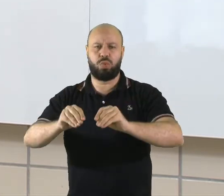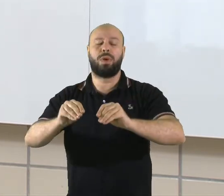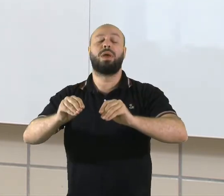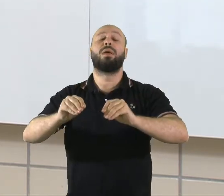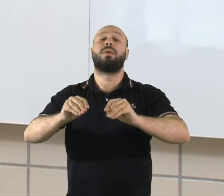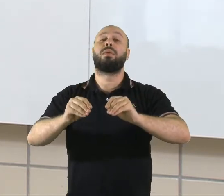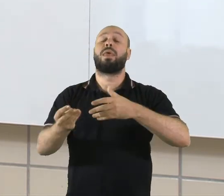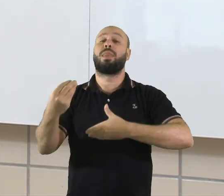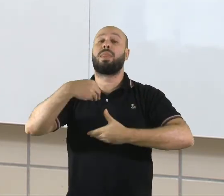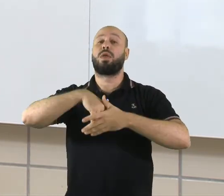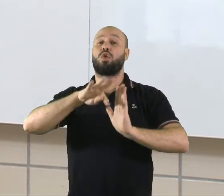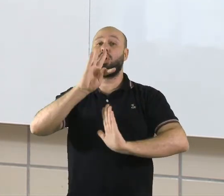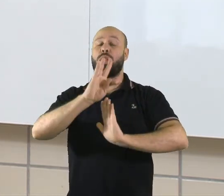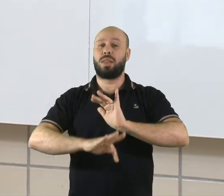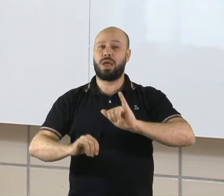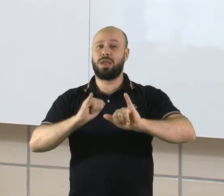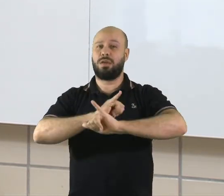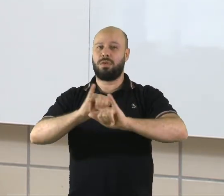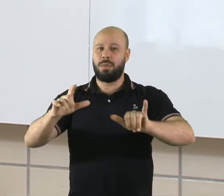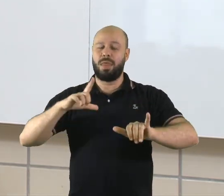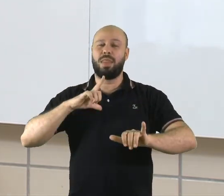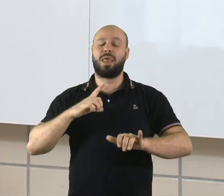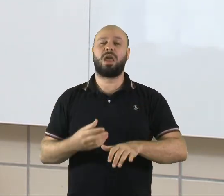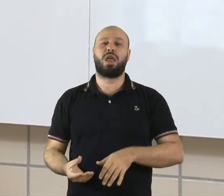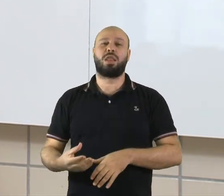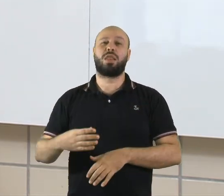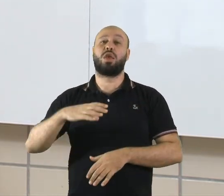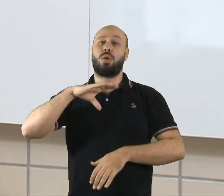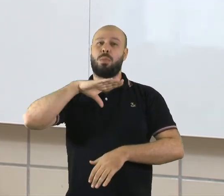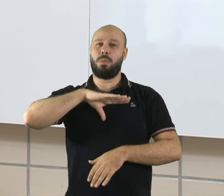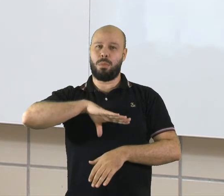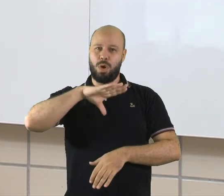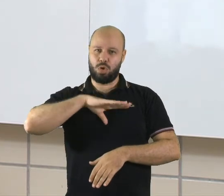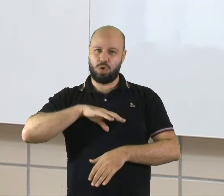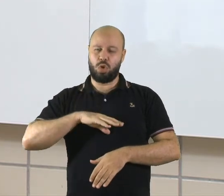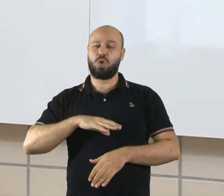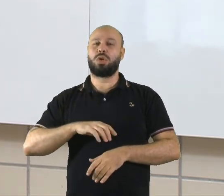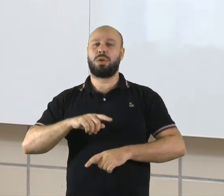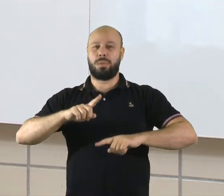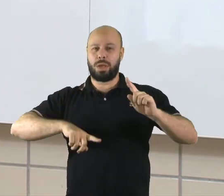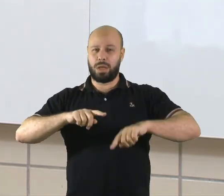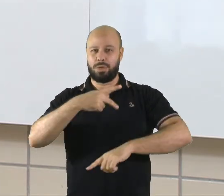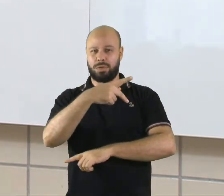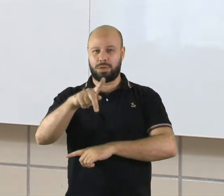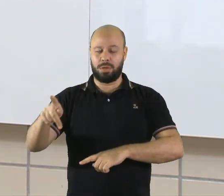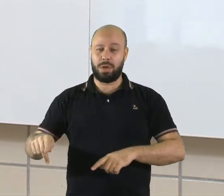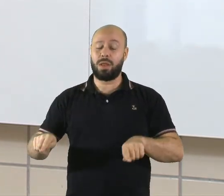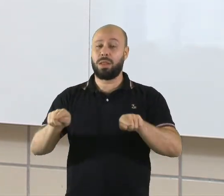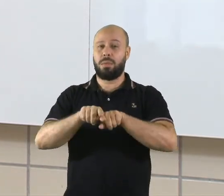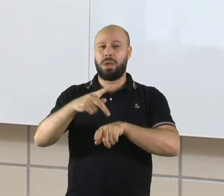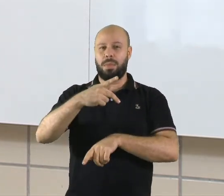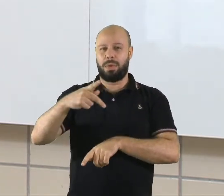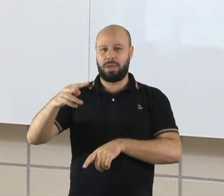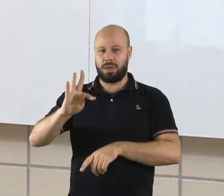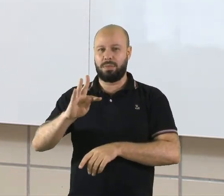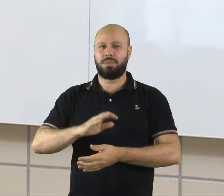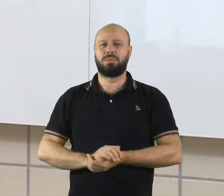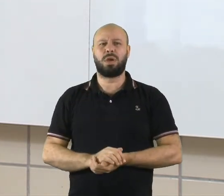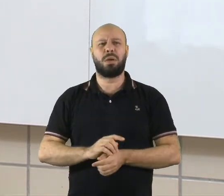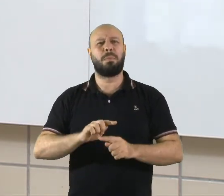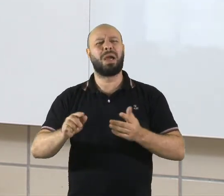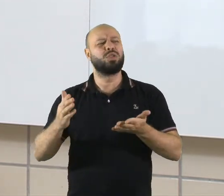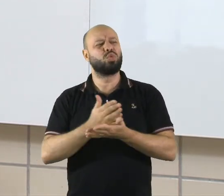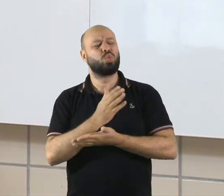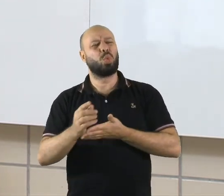informativo estão no material de língua portuguesa e no material de PPT. Mas alguns de vocês devem estar se perguntando